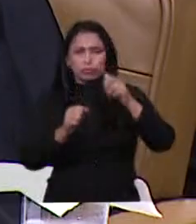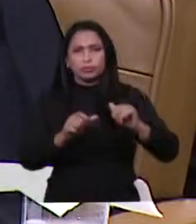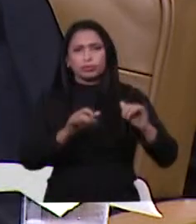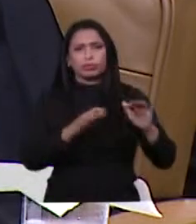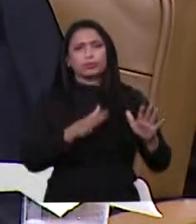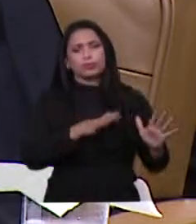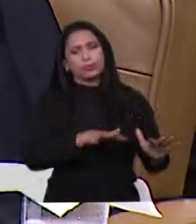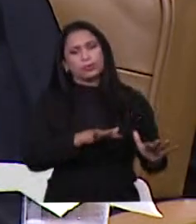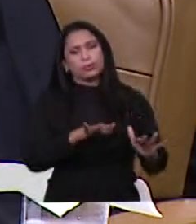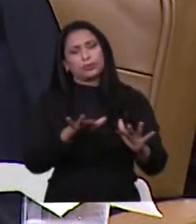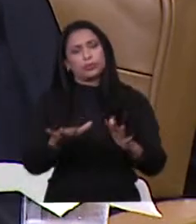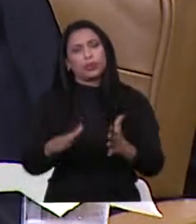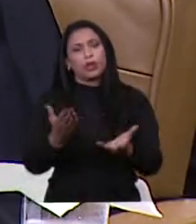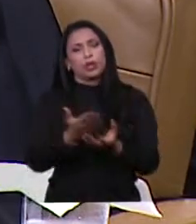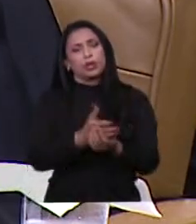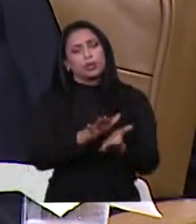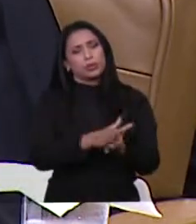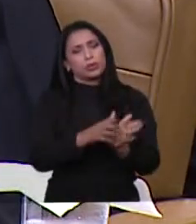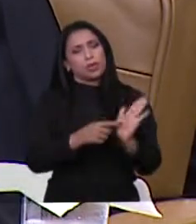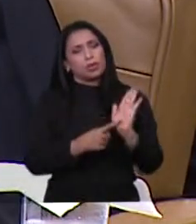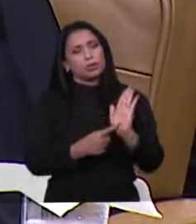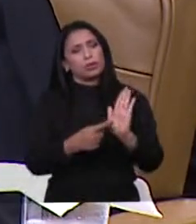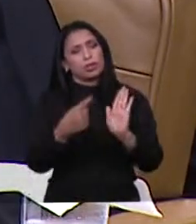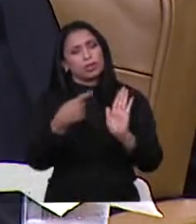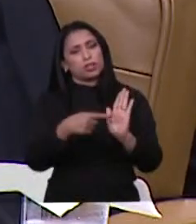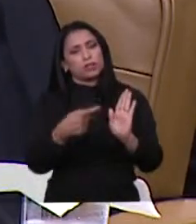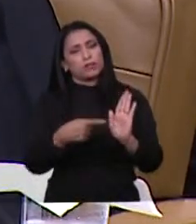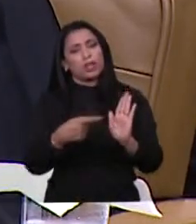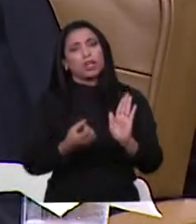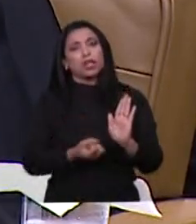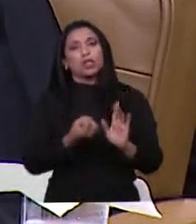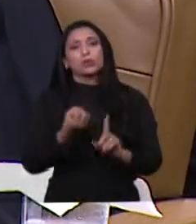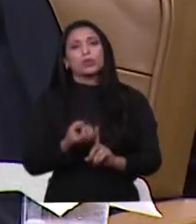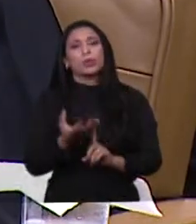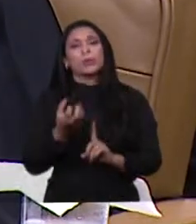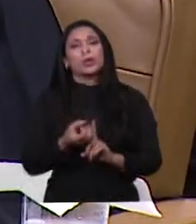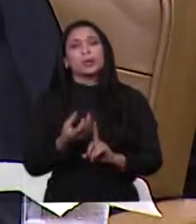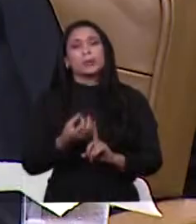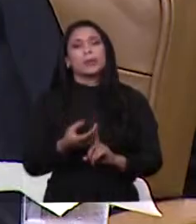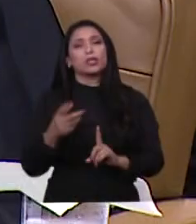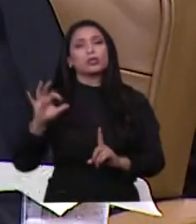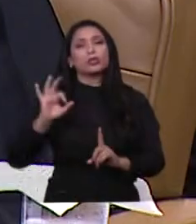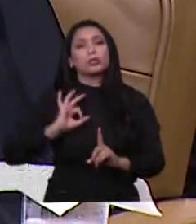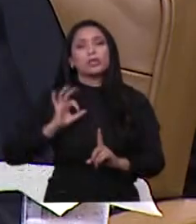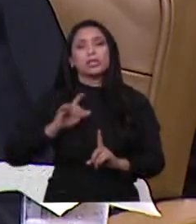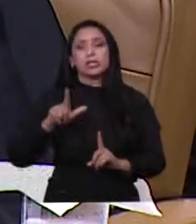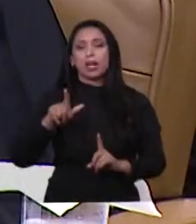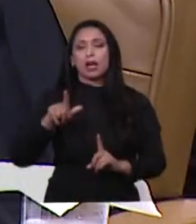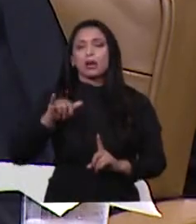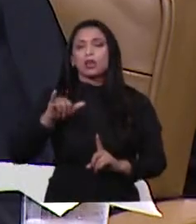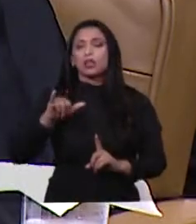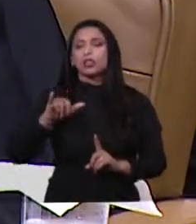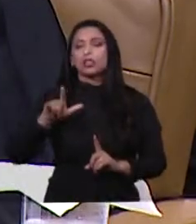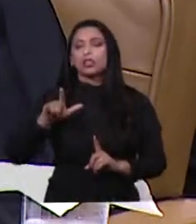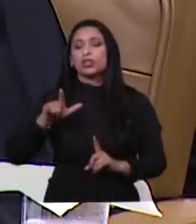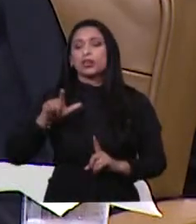se colhe da prova dos autos, especialmente do depoimento do policial do Senado Federal, Gilvan Viana